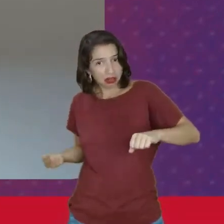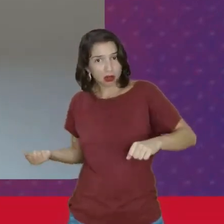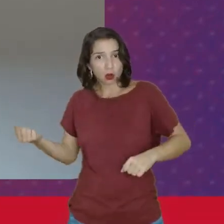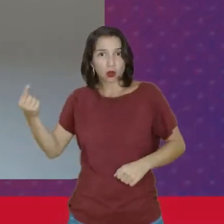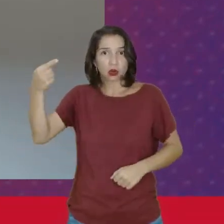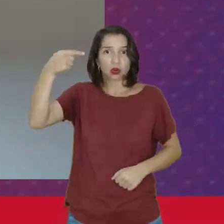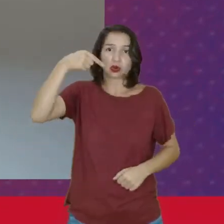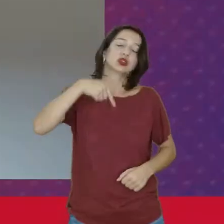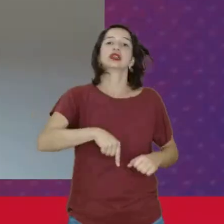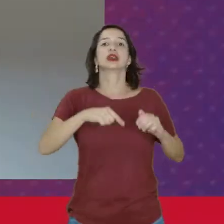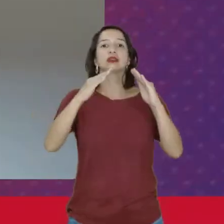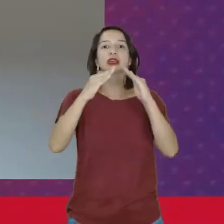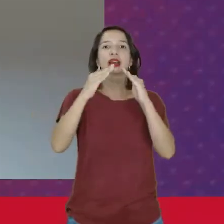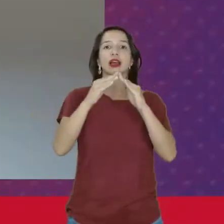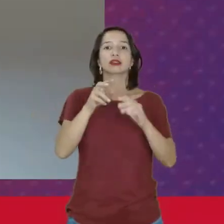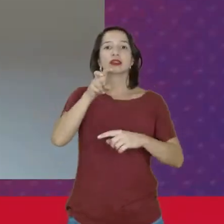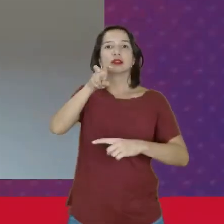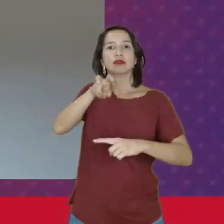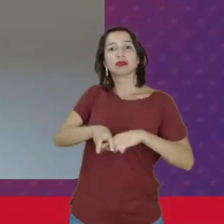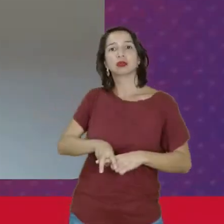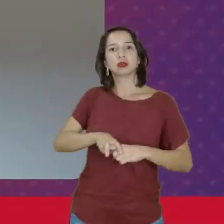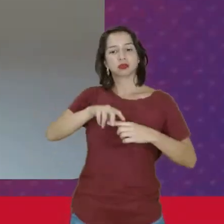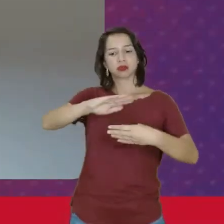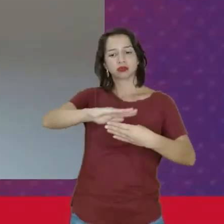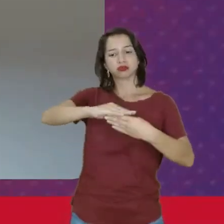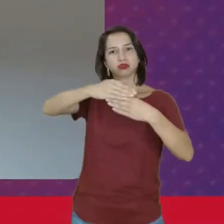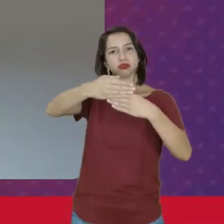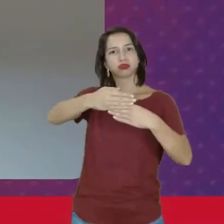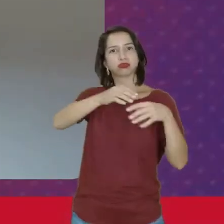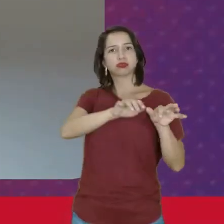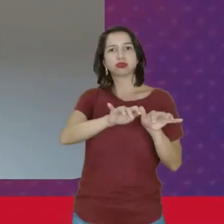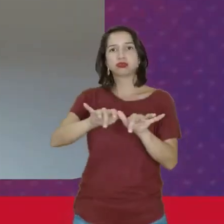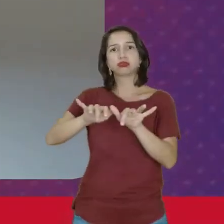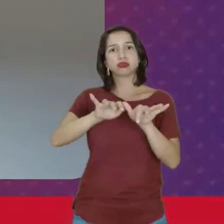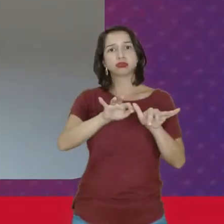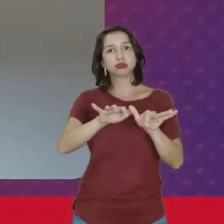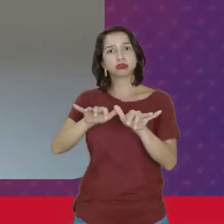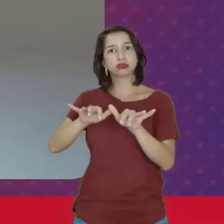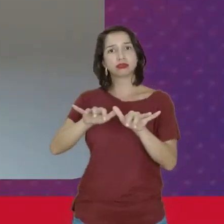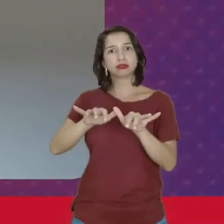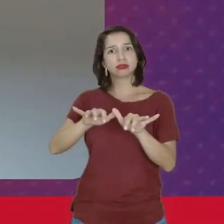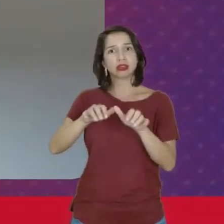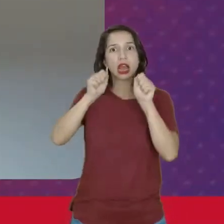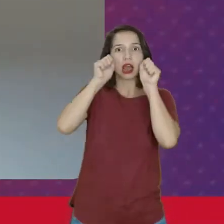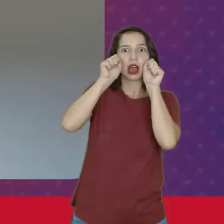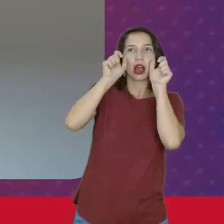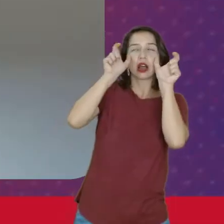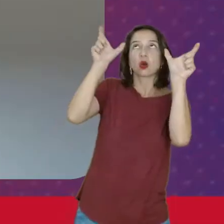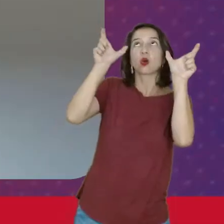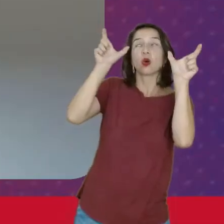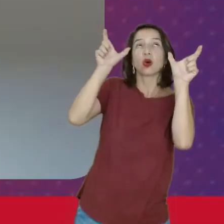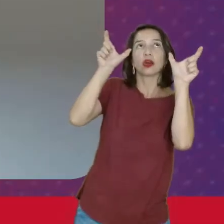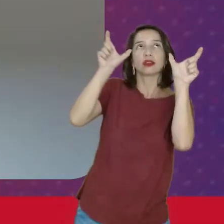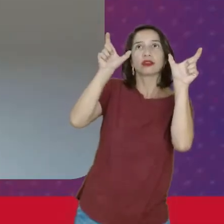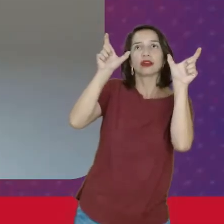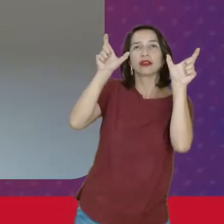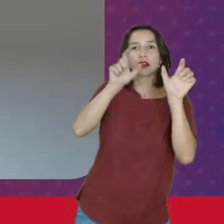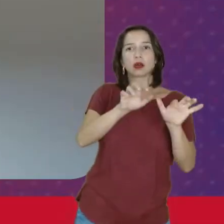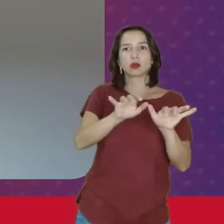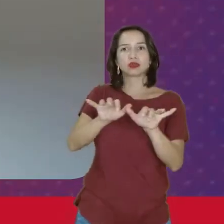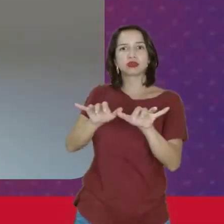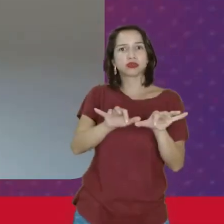já senta diante do computador. Acorda-se de manhã, de madrugada, para digitar a